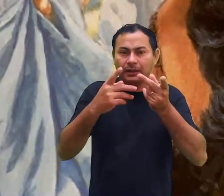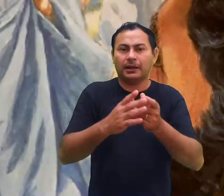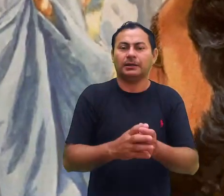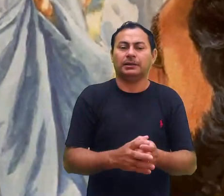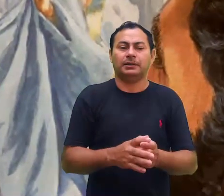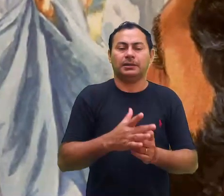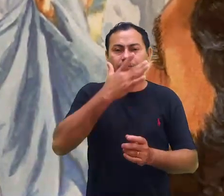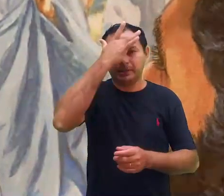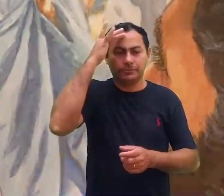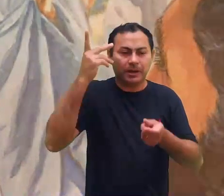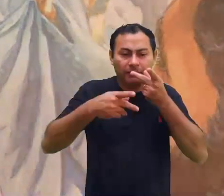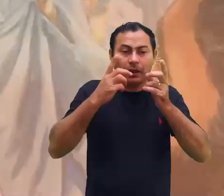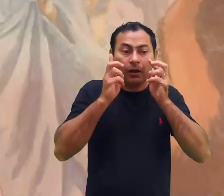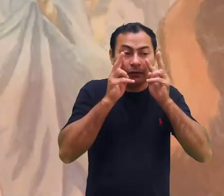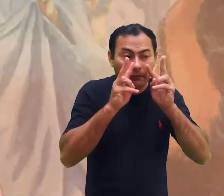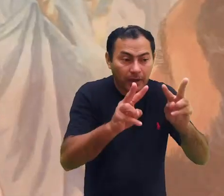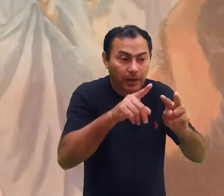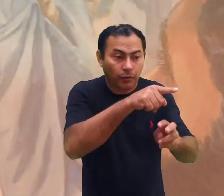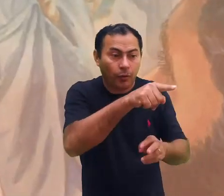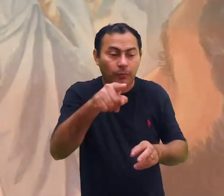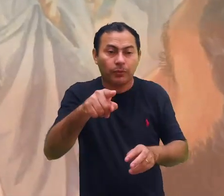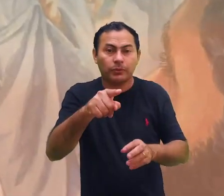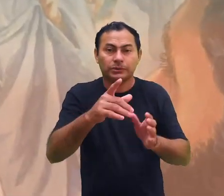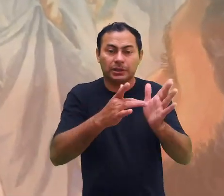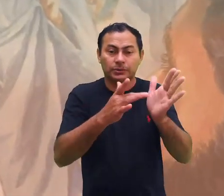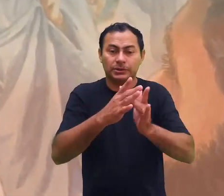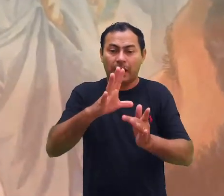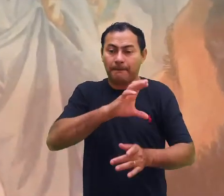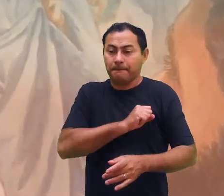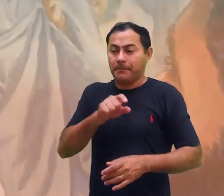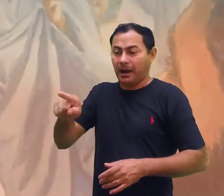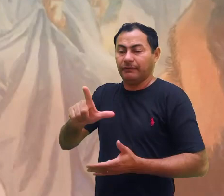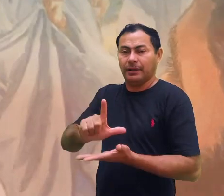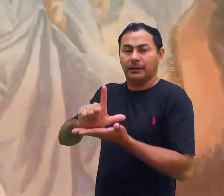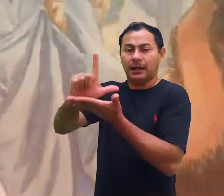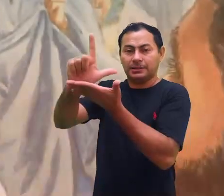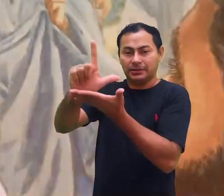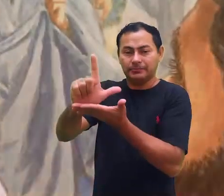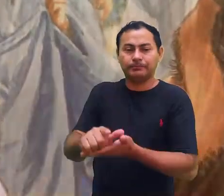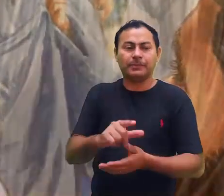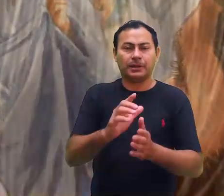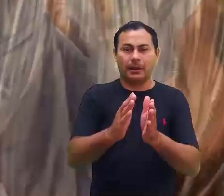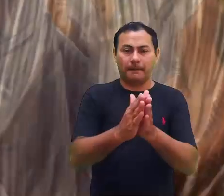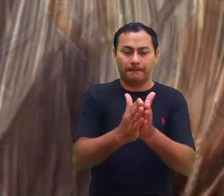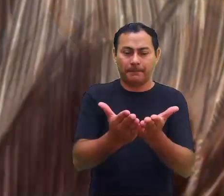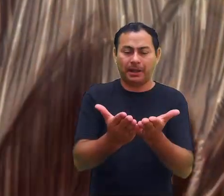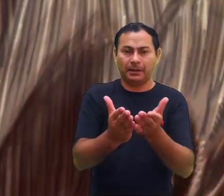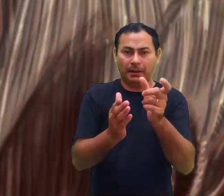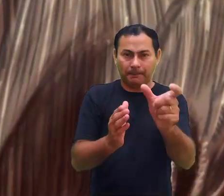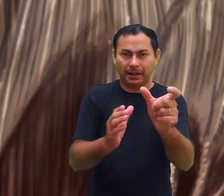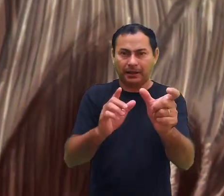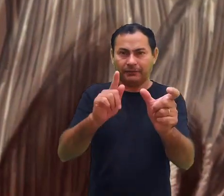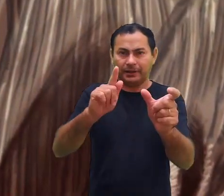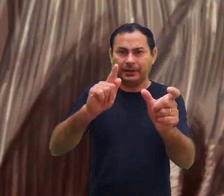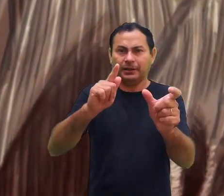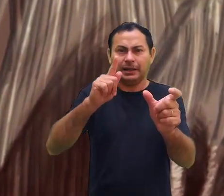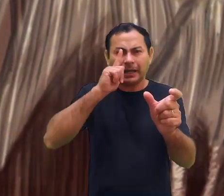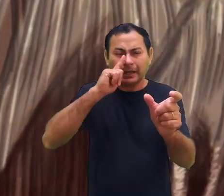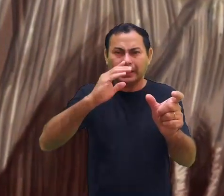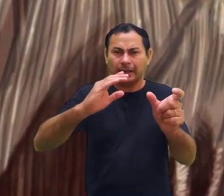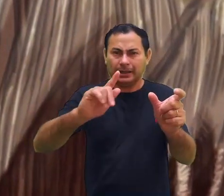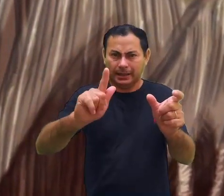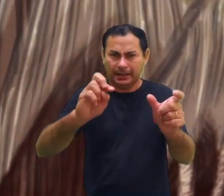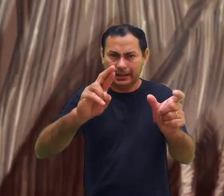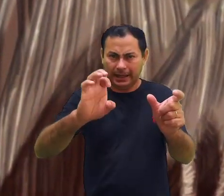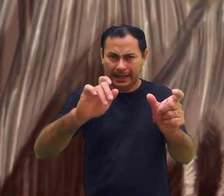pessoas comentaram: vejam como ele o amava. Porque esta palavra grega para chorou que